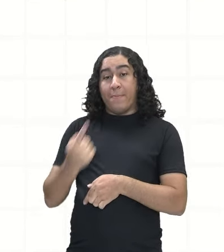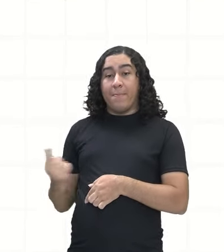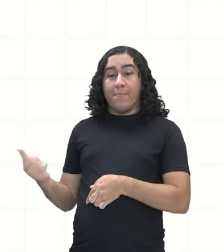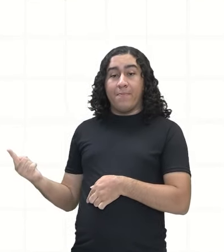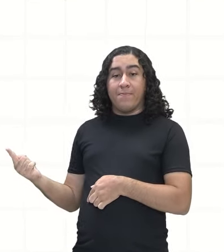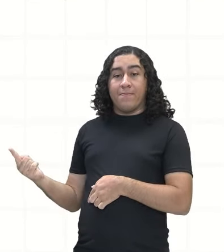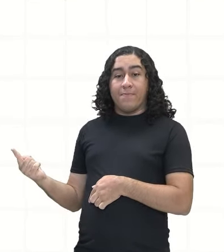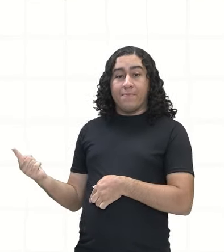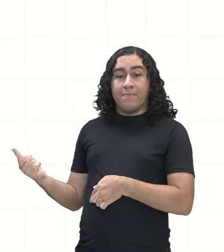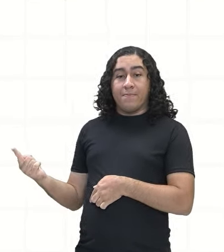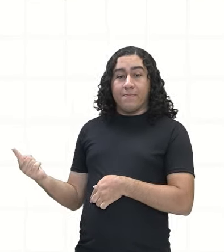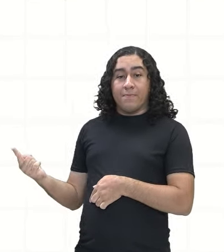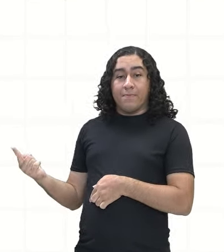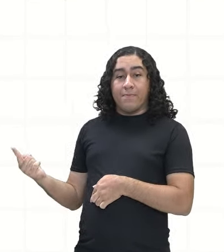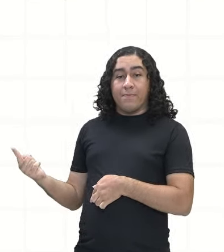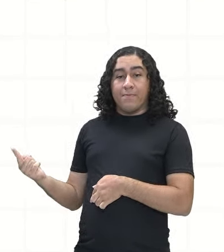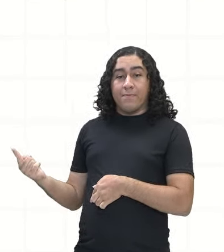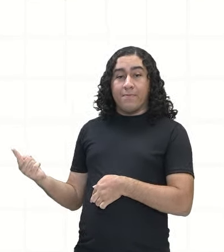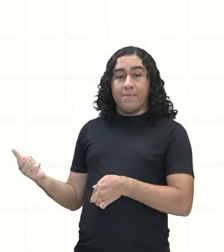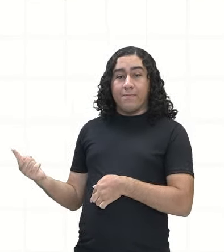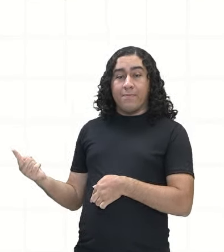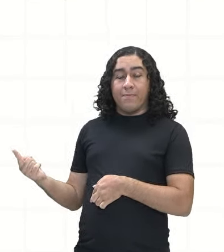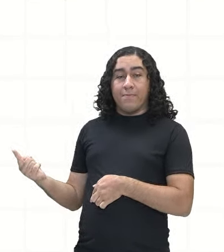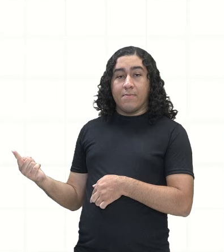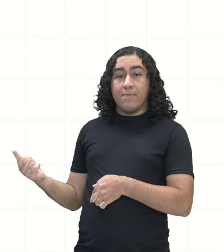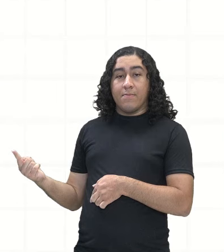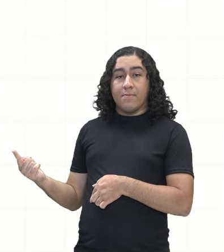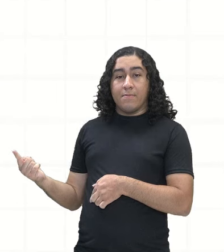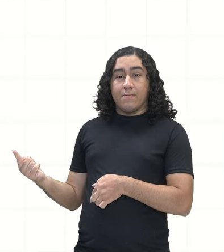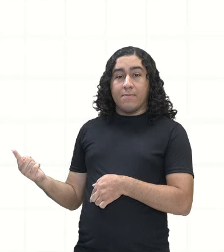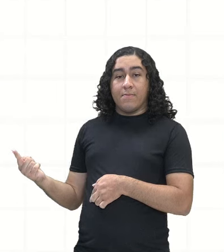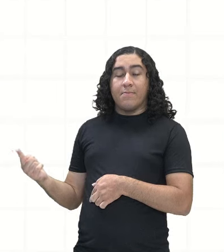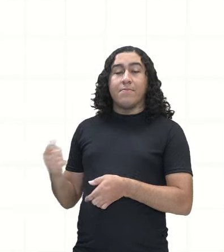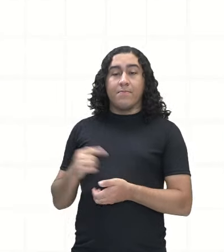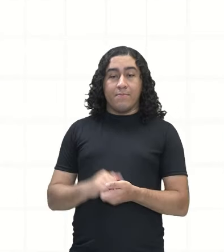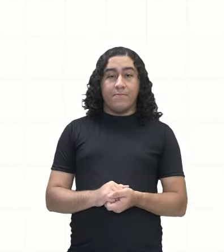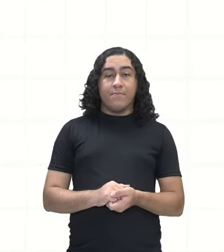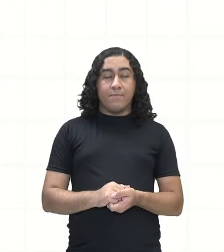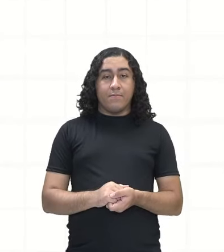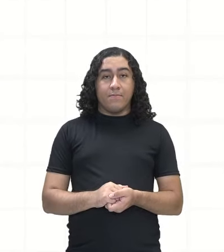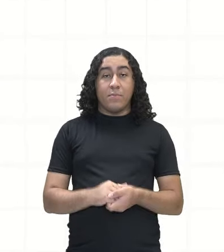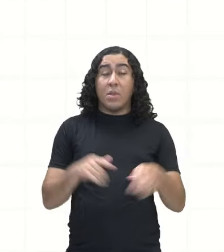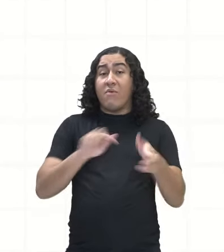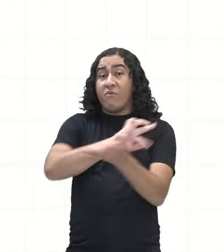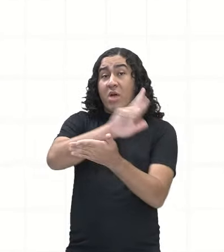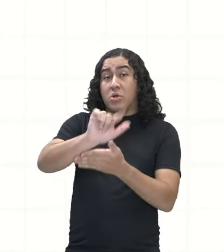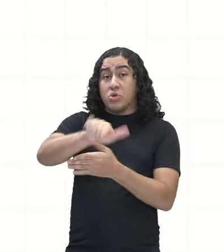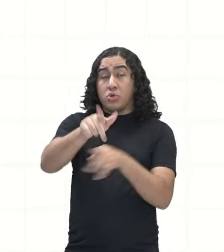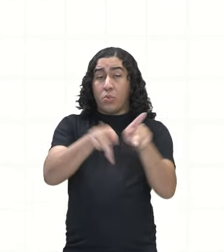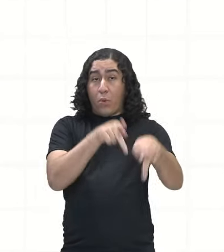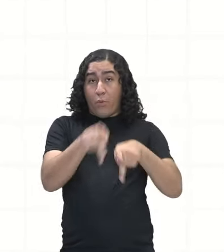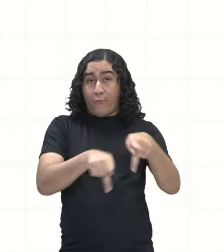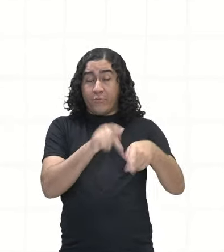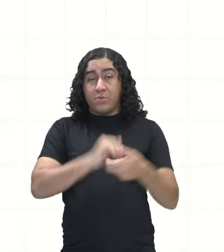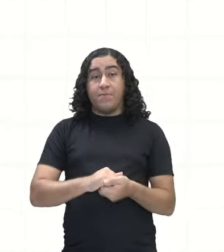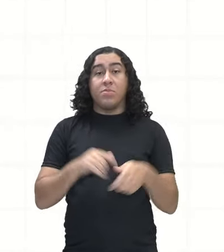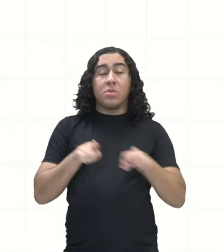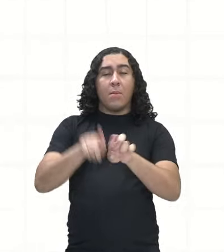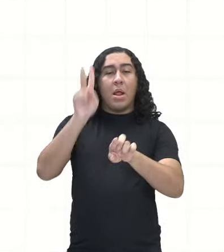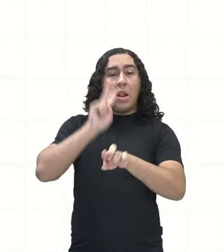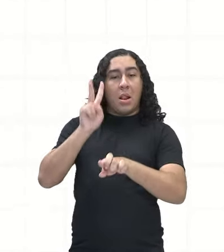os espanhóis italianos alemães turcos Libaneses e japoneses entre outros tá lembrando que